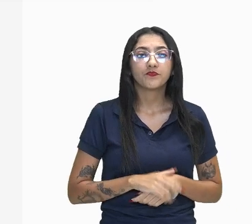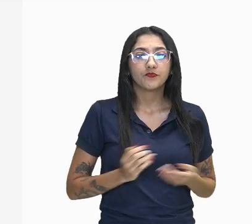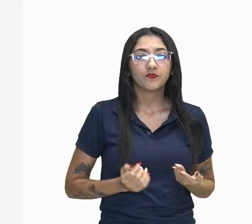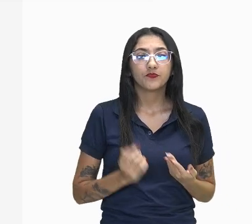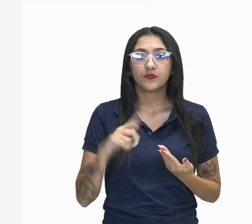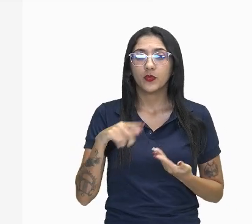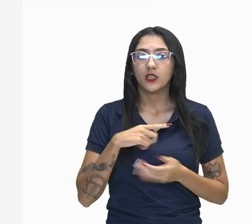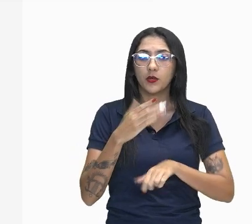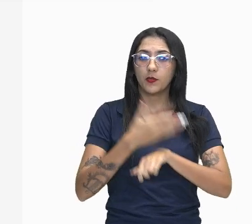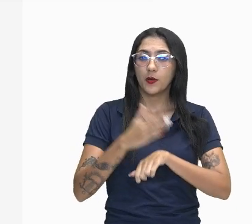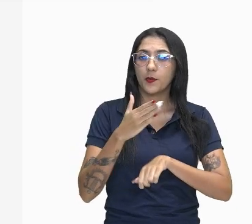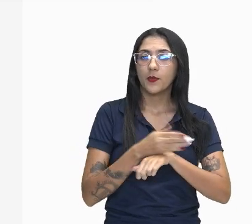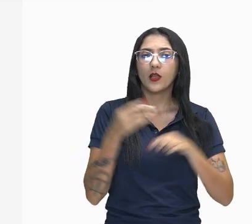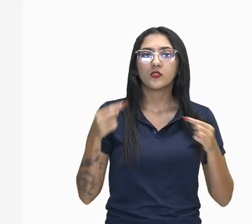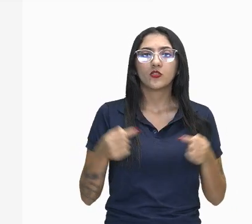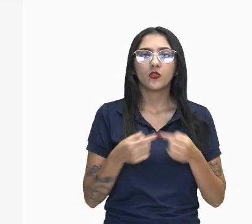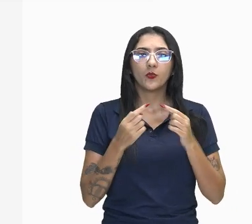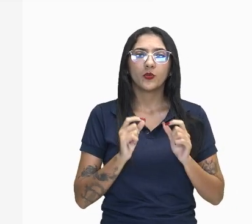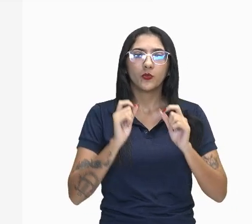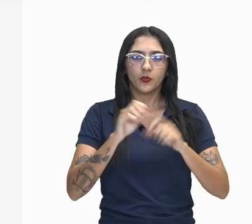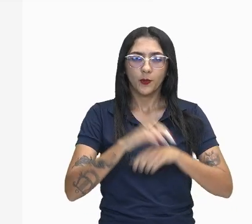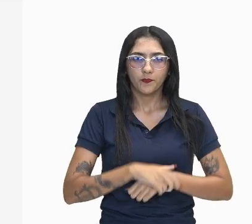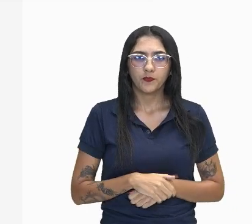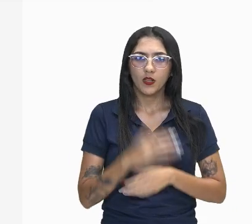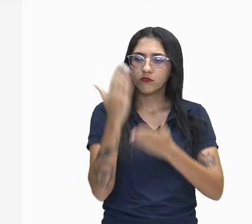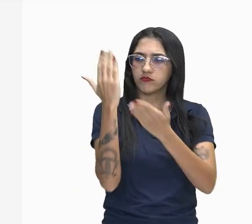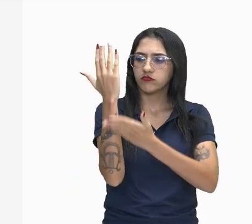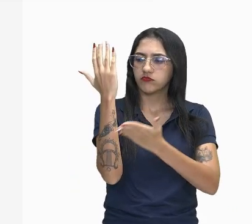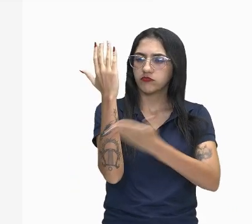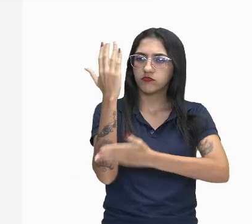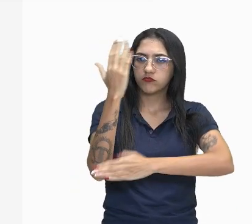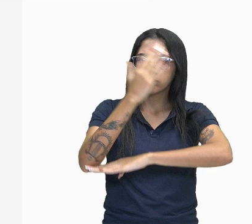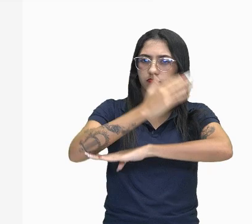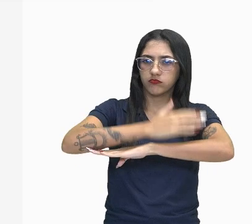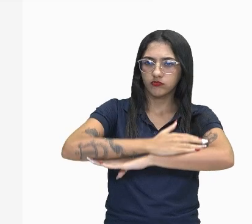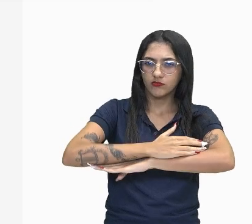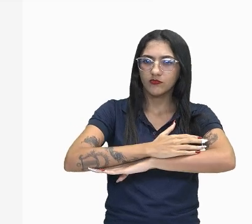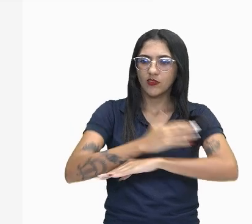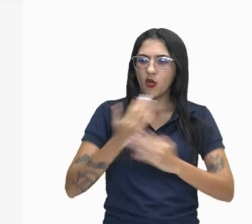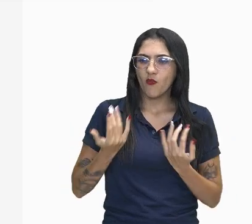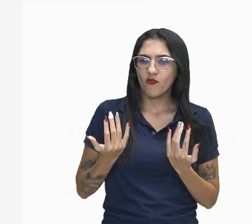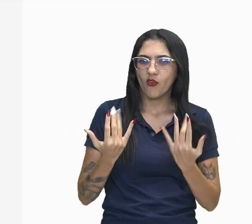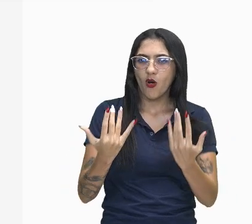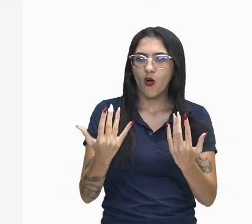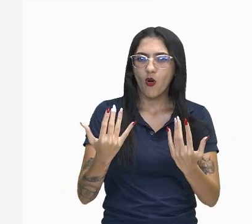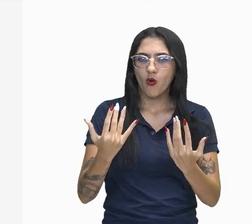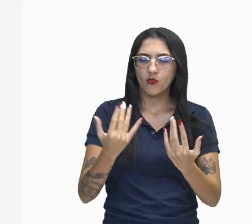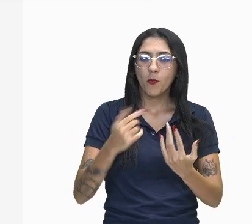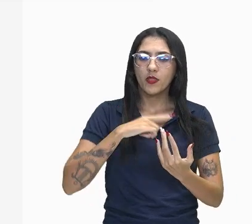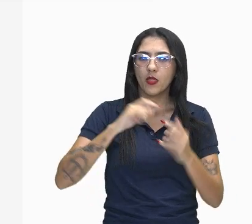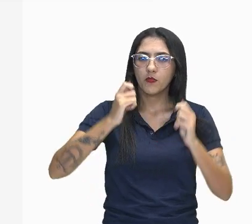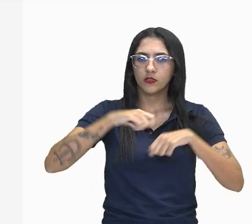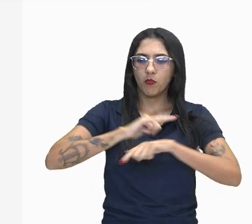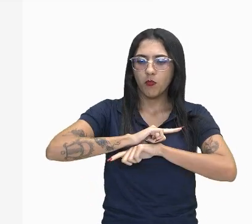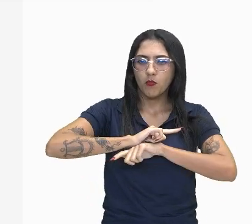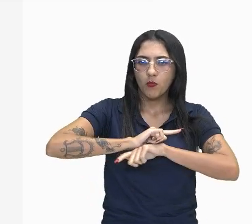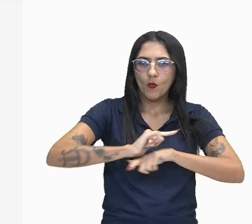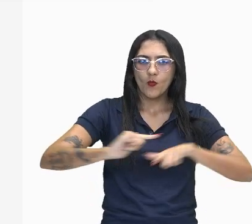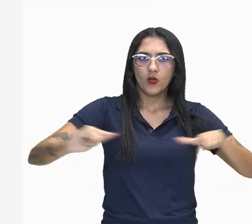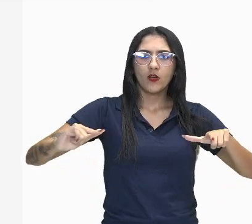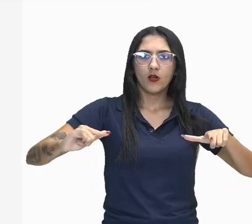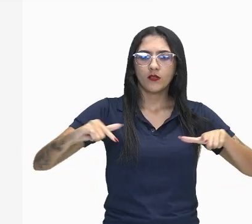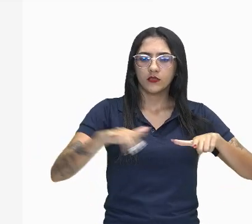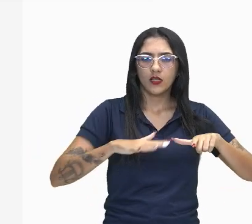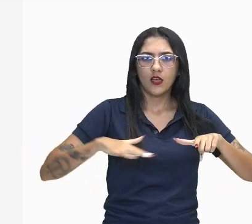prática que consiste em quê? Em derrubar e queimar a floresta para limpar aquela área, limpar